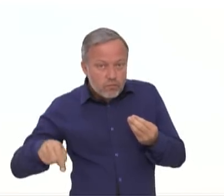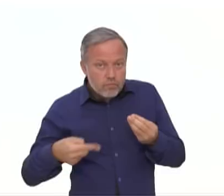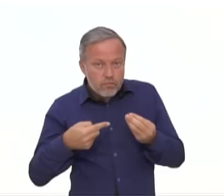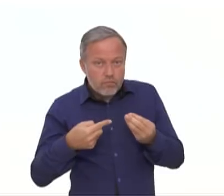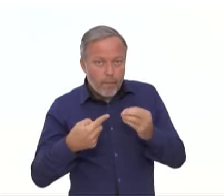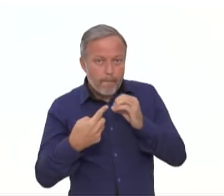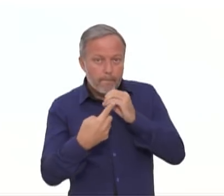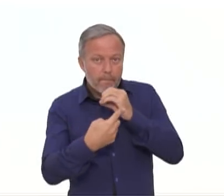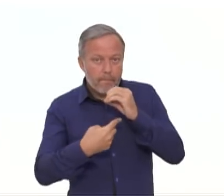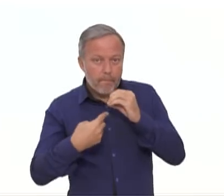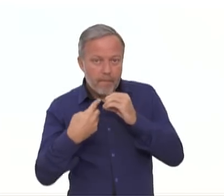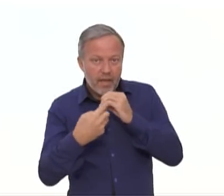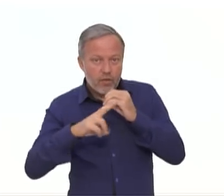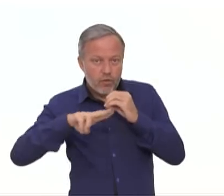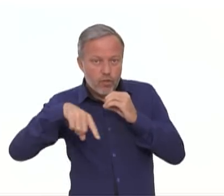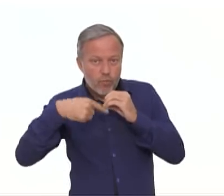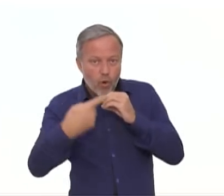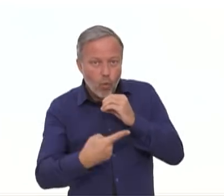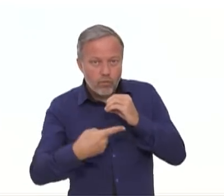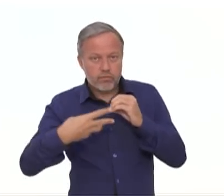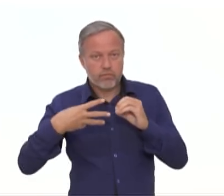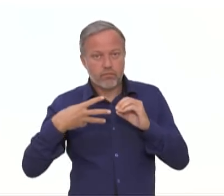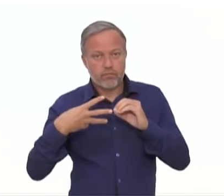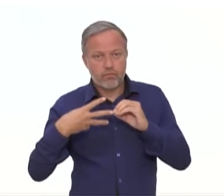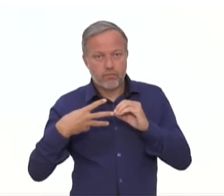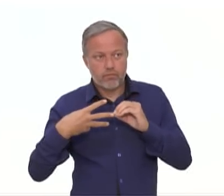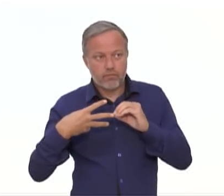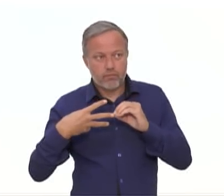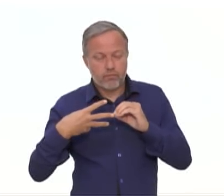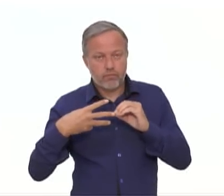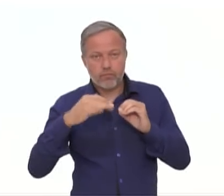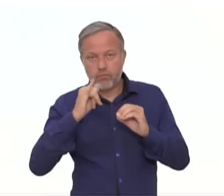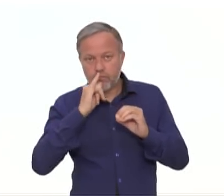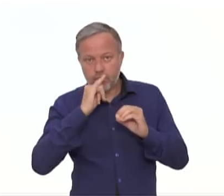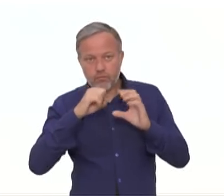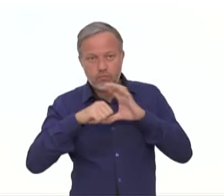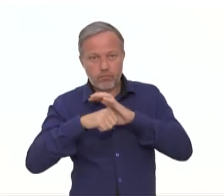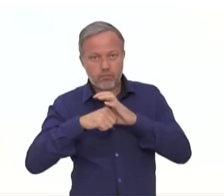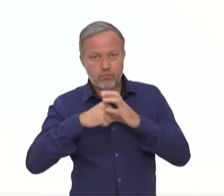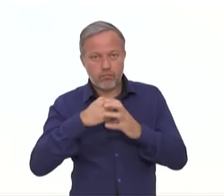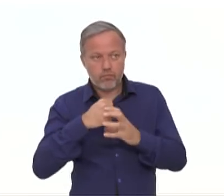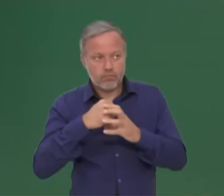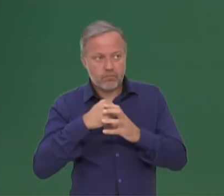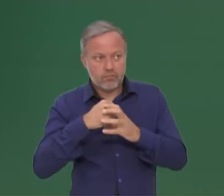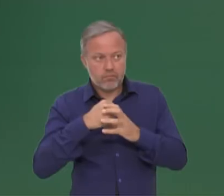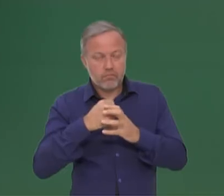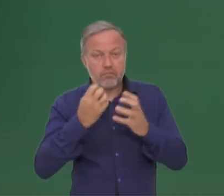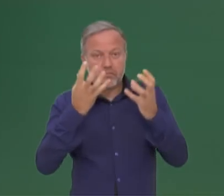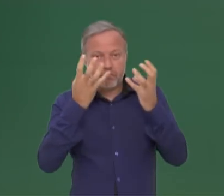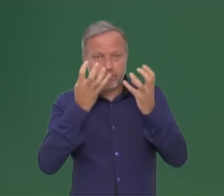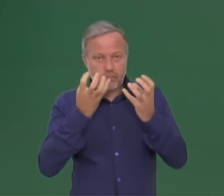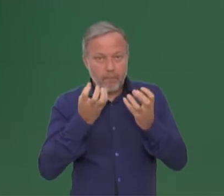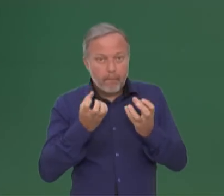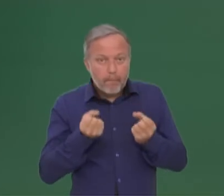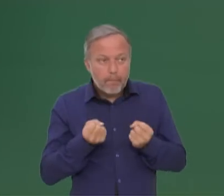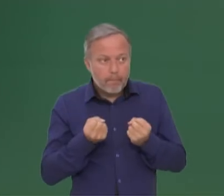ele utiliza, né, vamos pegar esse exemplo do Covid-19, quando uma pessoa adquire,